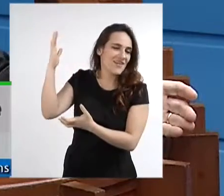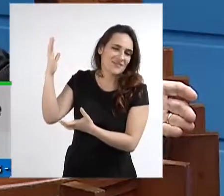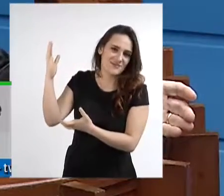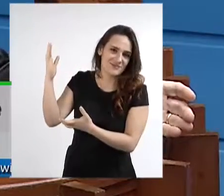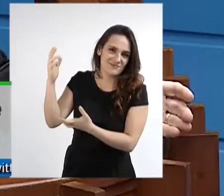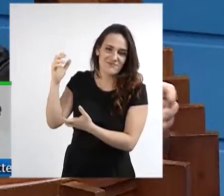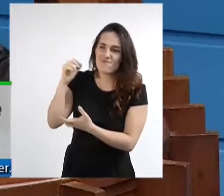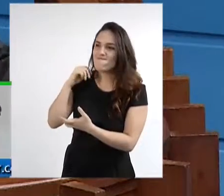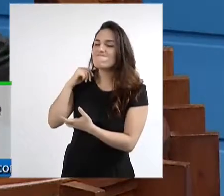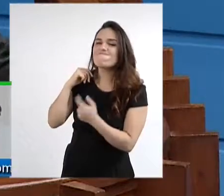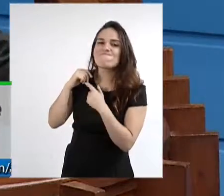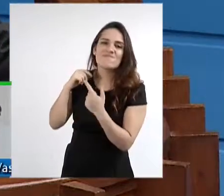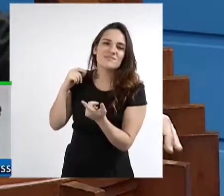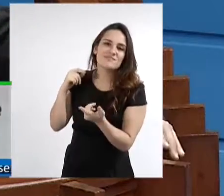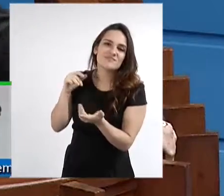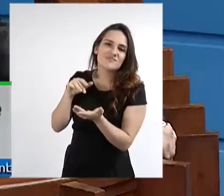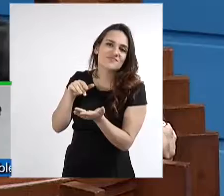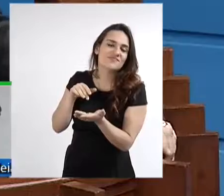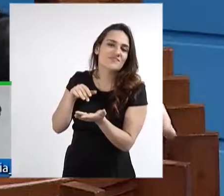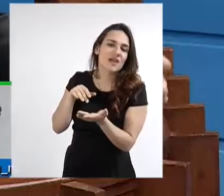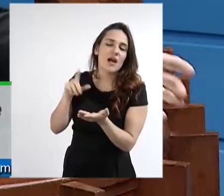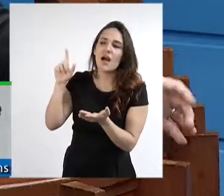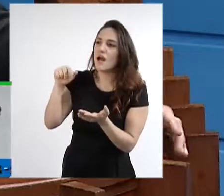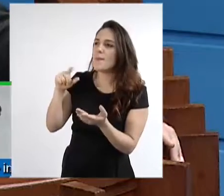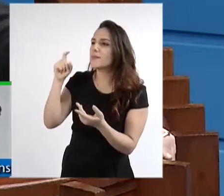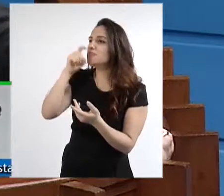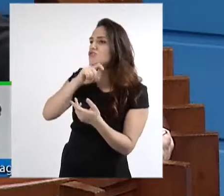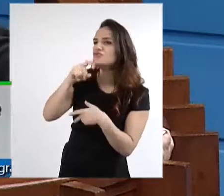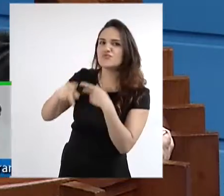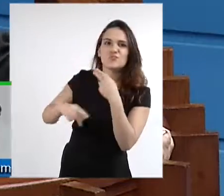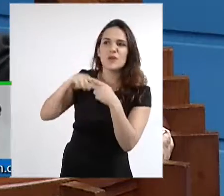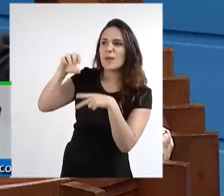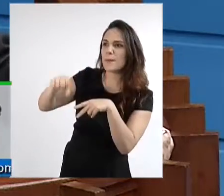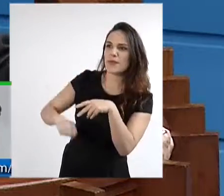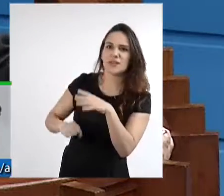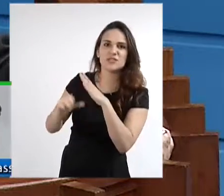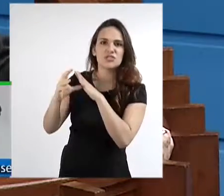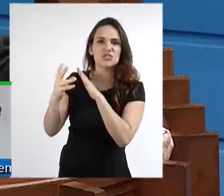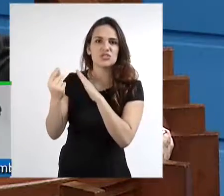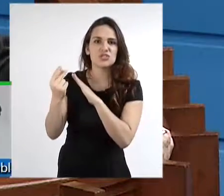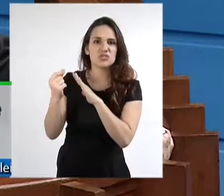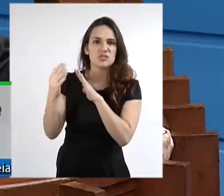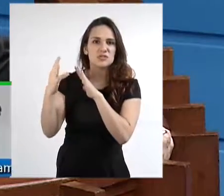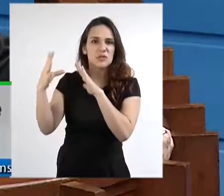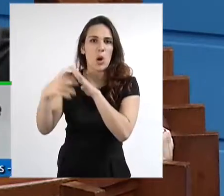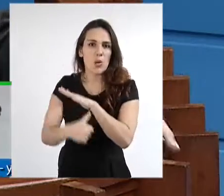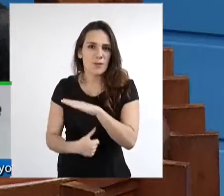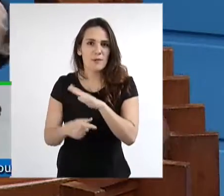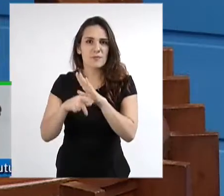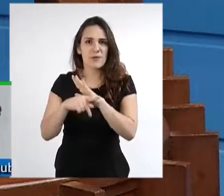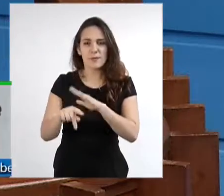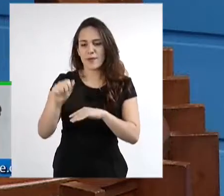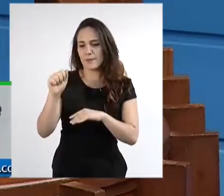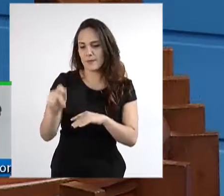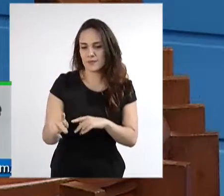idoso. E o idoso, por ter sua aposentadoria, por ter muitas vezes